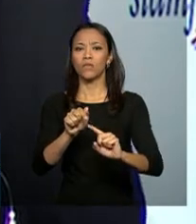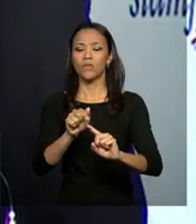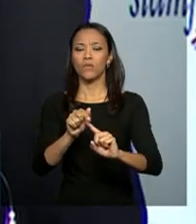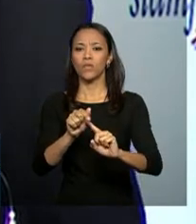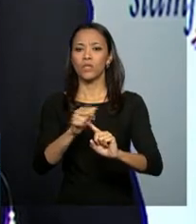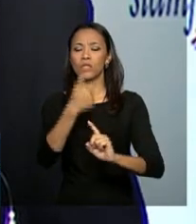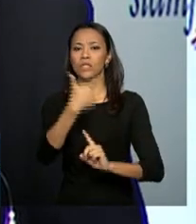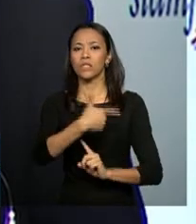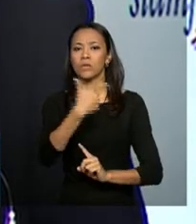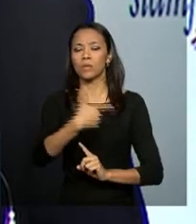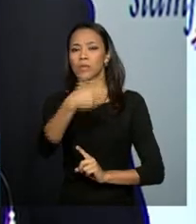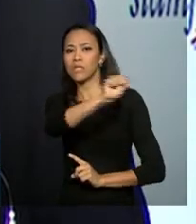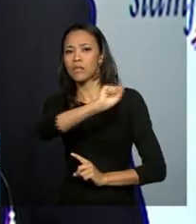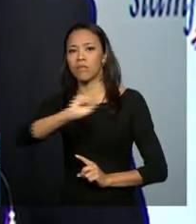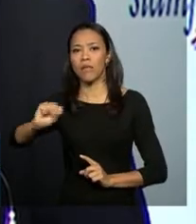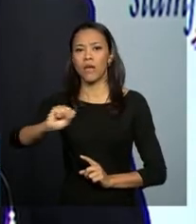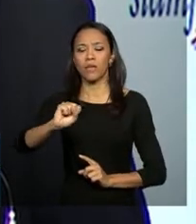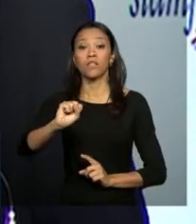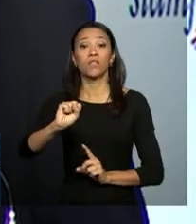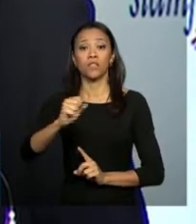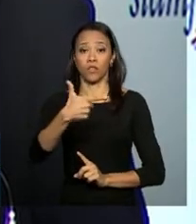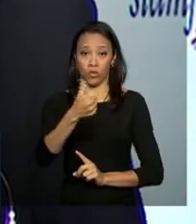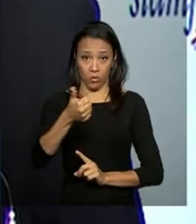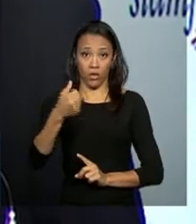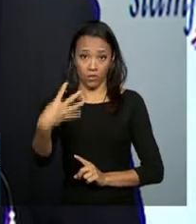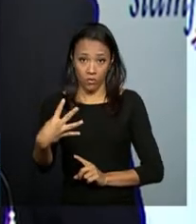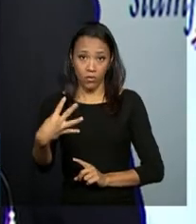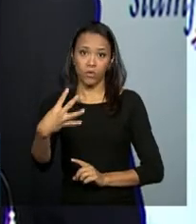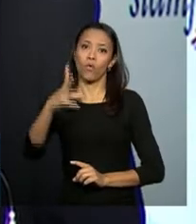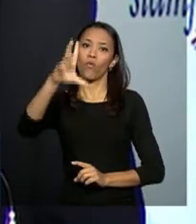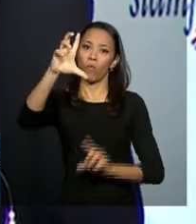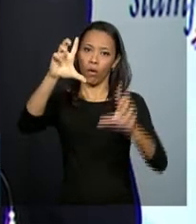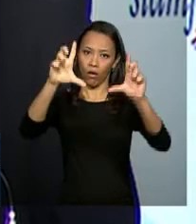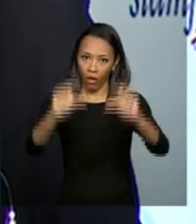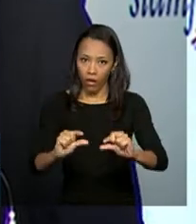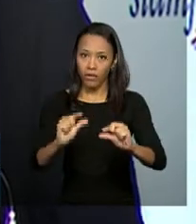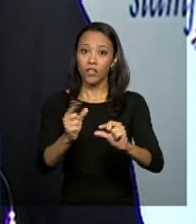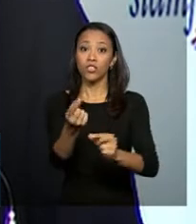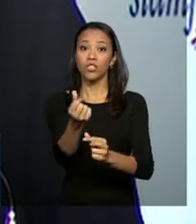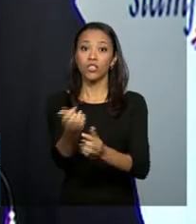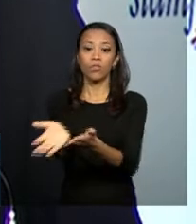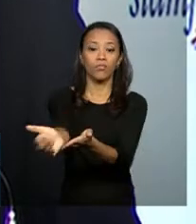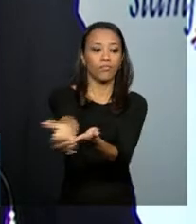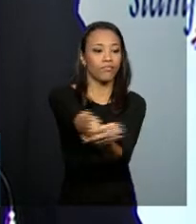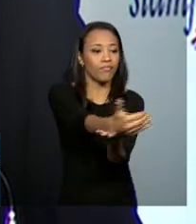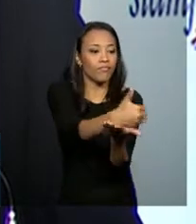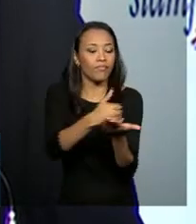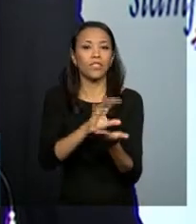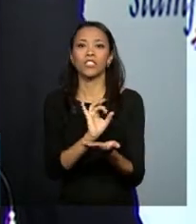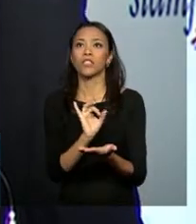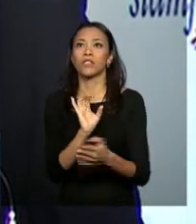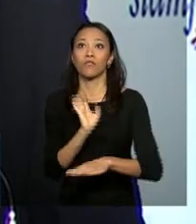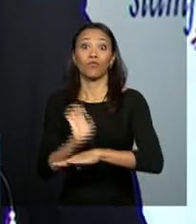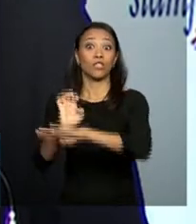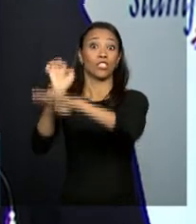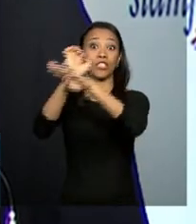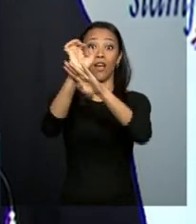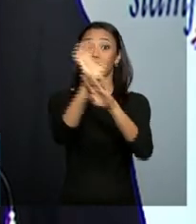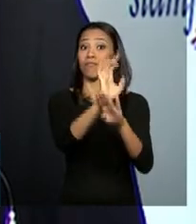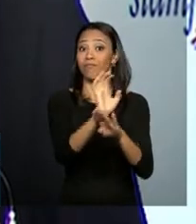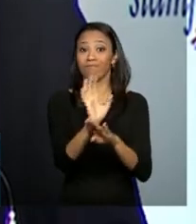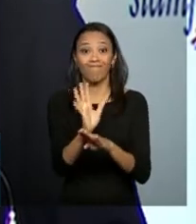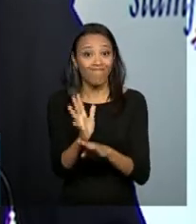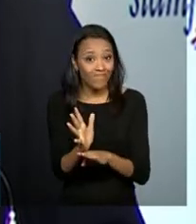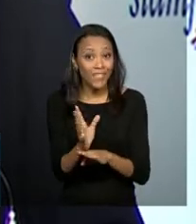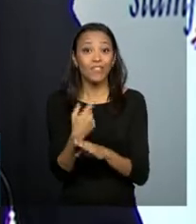no segundo semestre de 2014. Uma queda da receita de todos os entes federados,